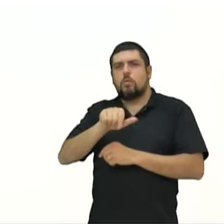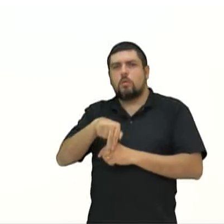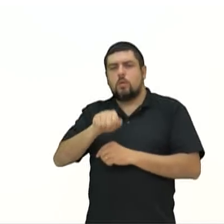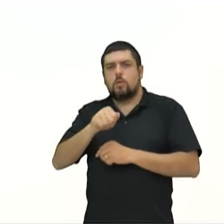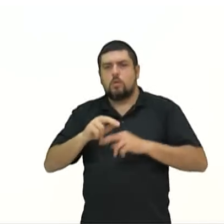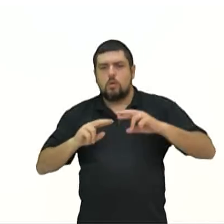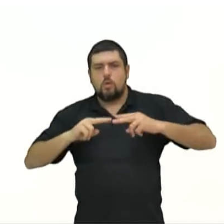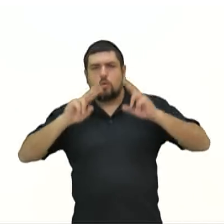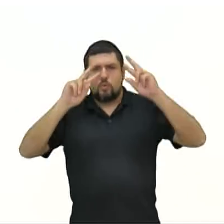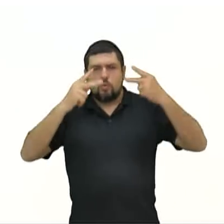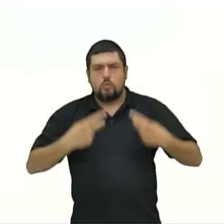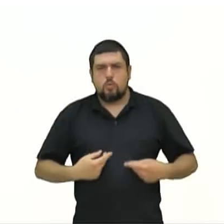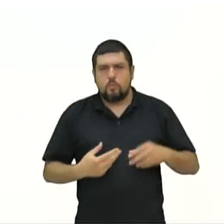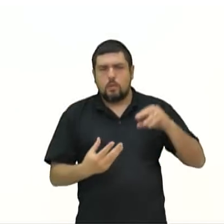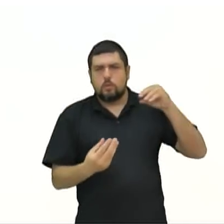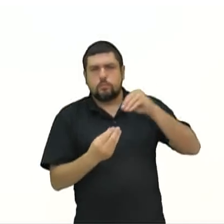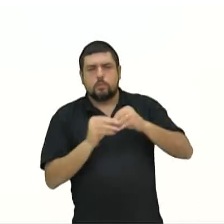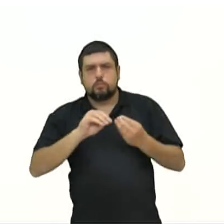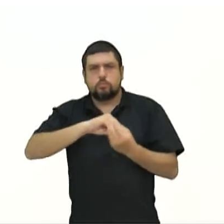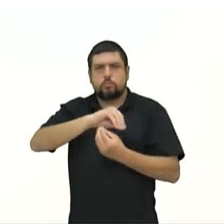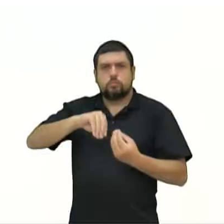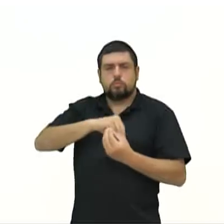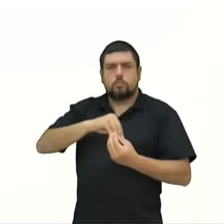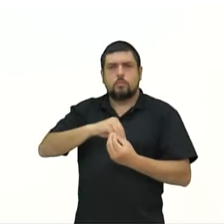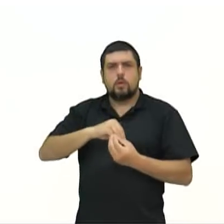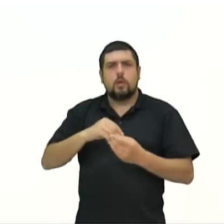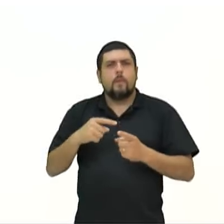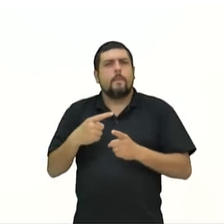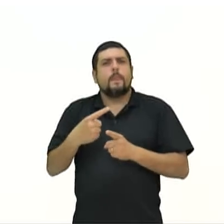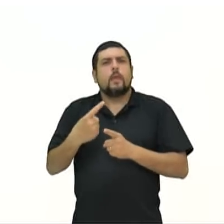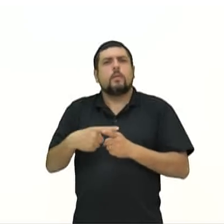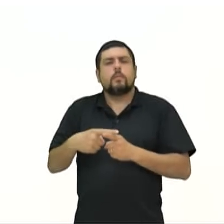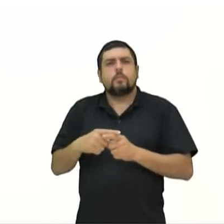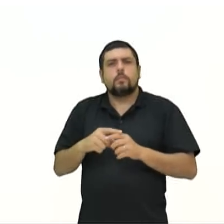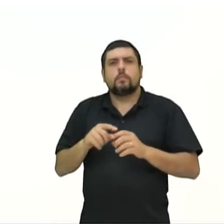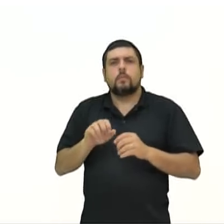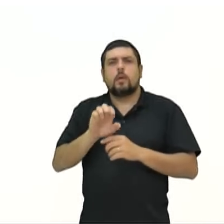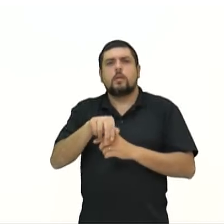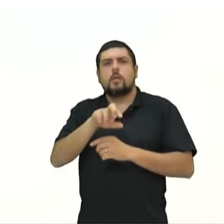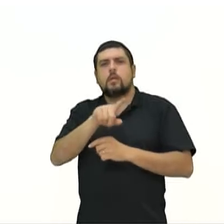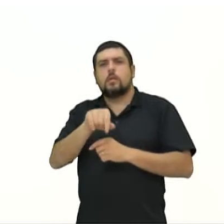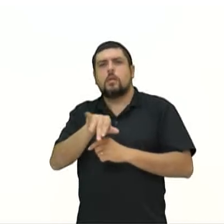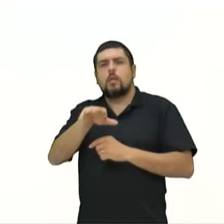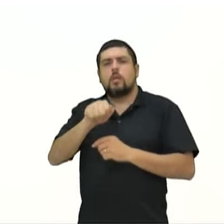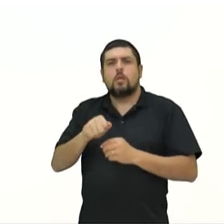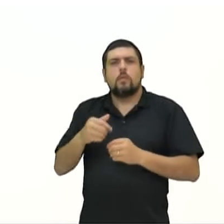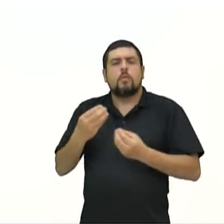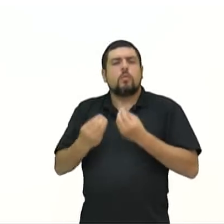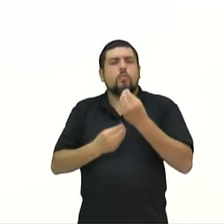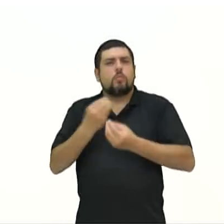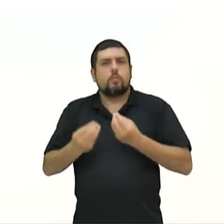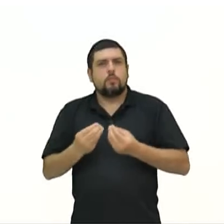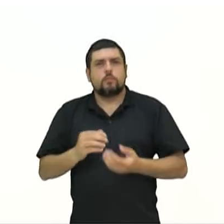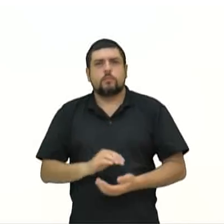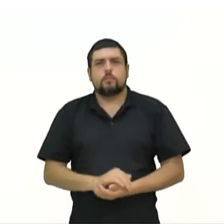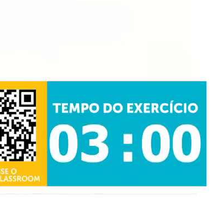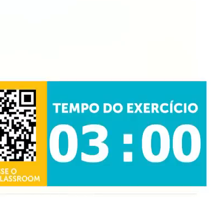esse hormônio. Tal efeito só foi possível pelo emprego de enzimas de restrição, que agem como?